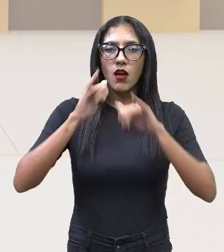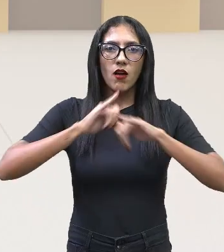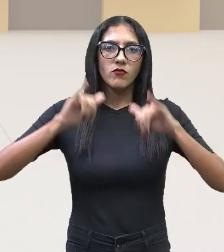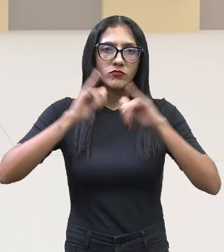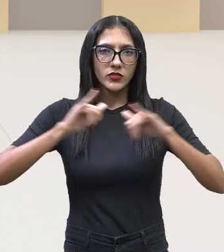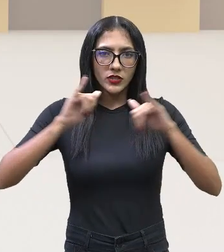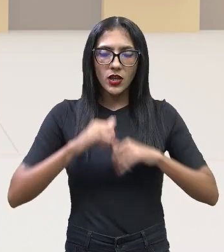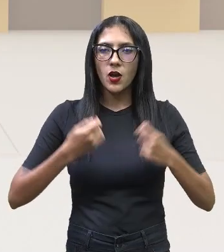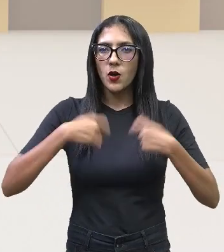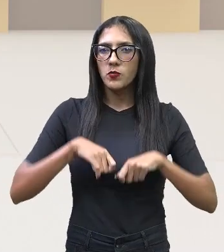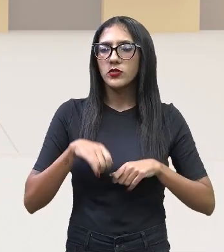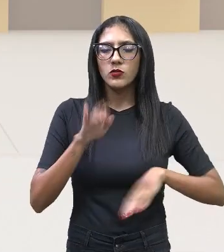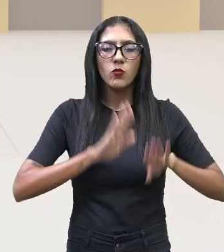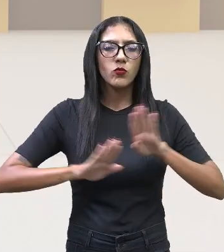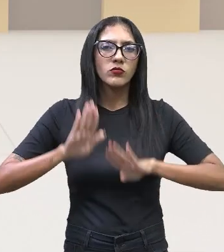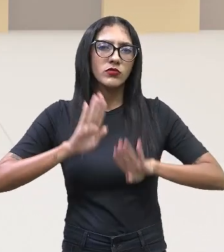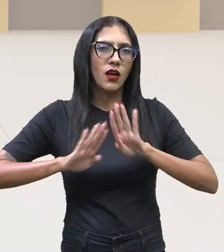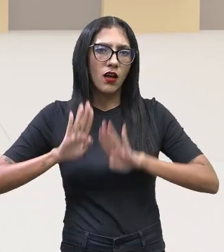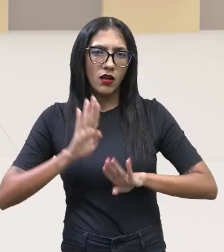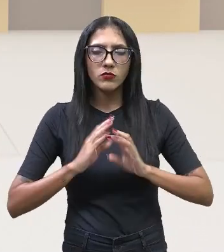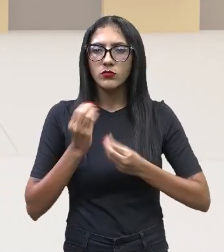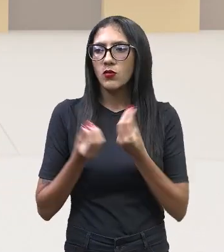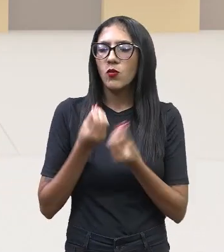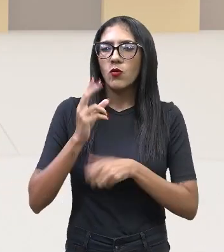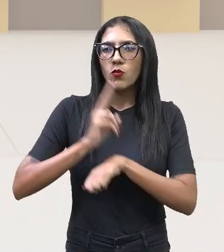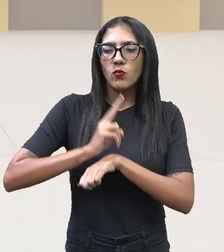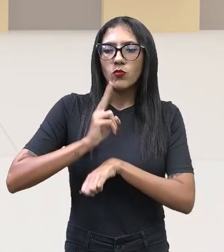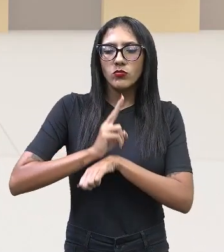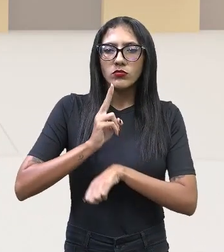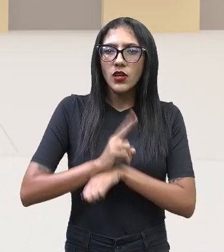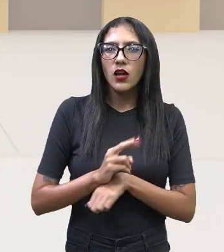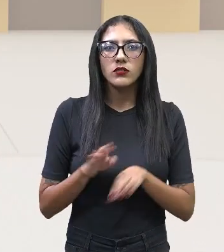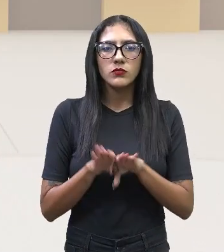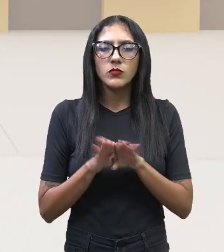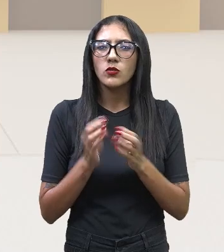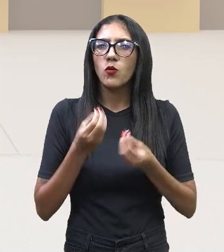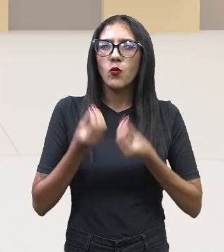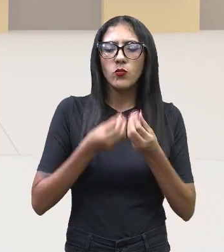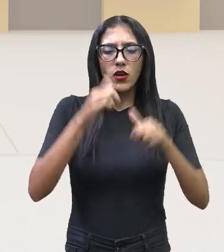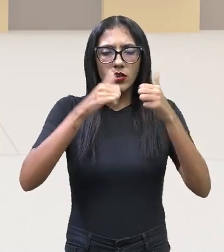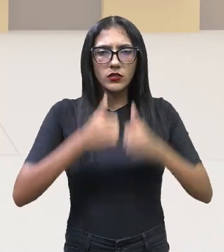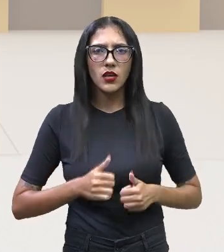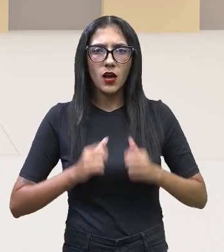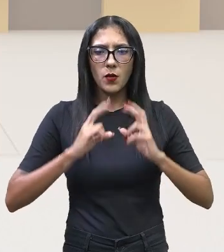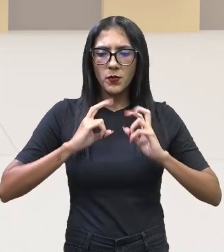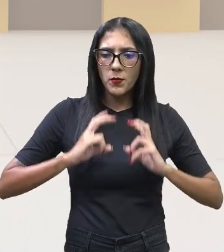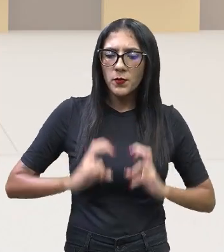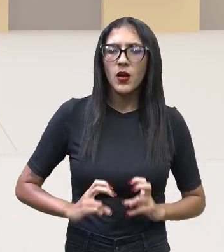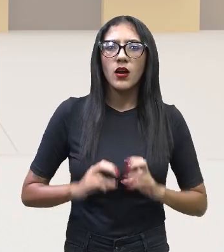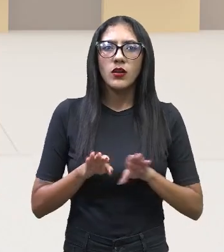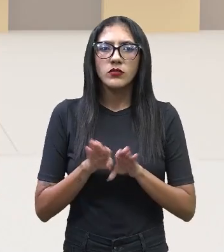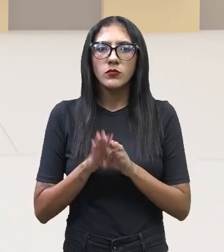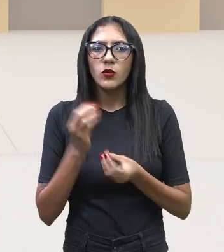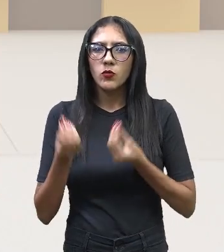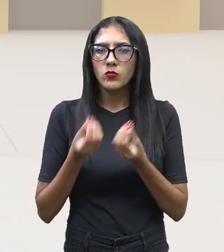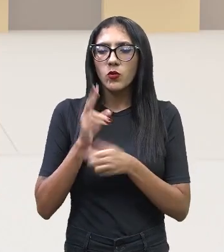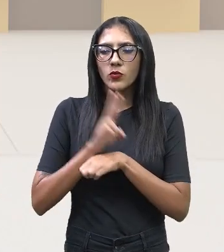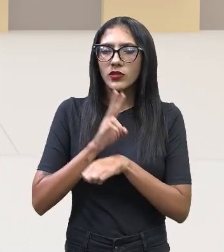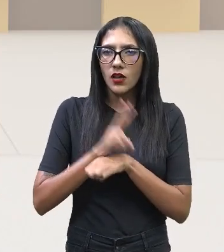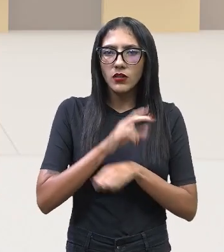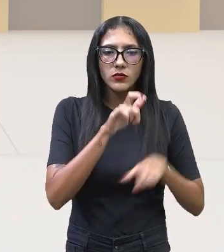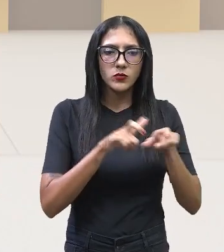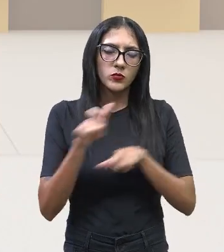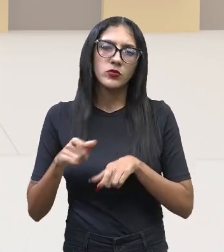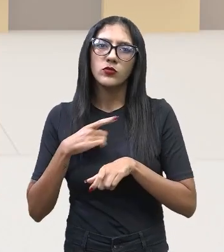a população sobre os cuidados, né, sobre o diagnóstico e também a manutenção da saúde dessas pessoas